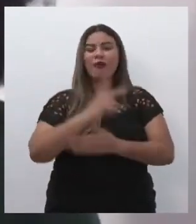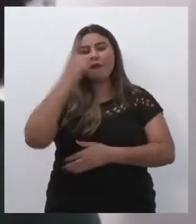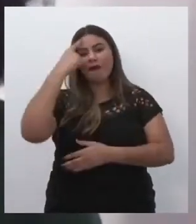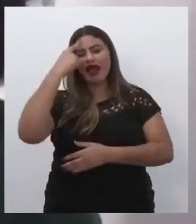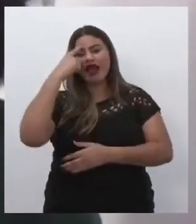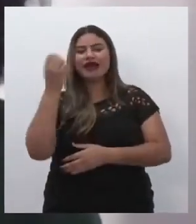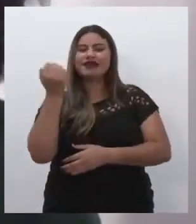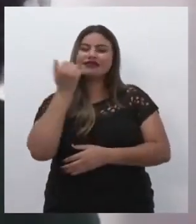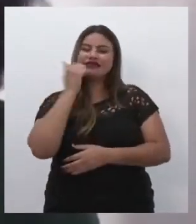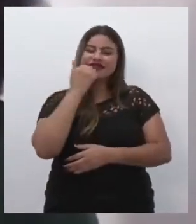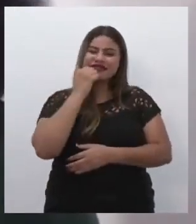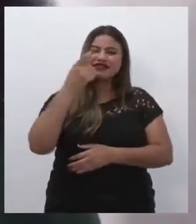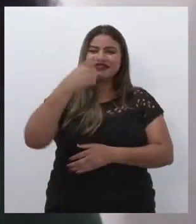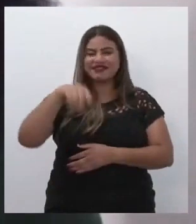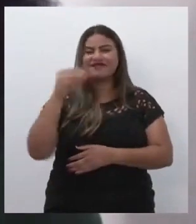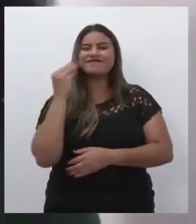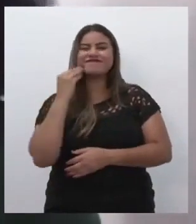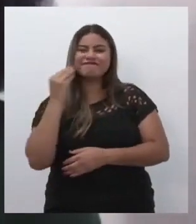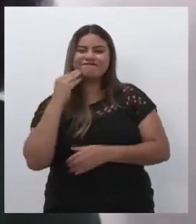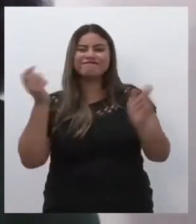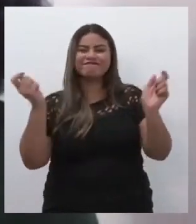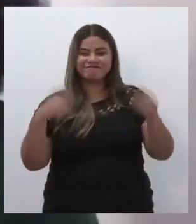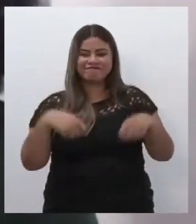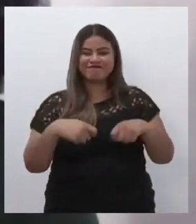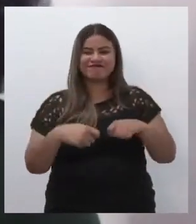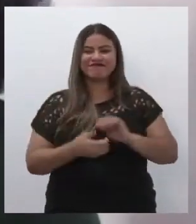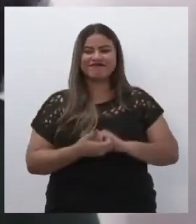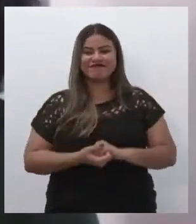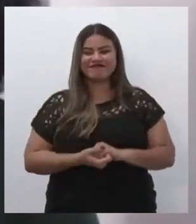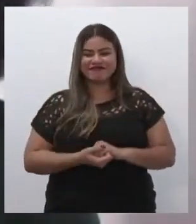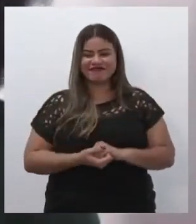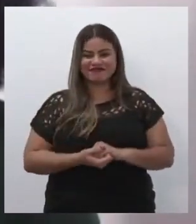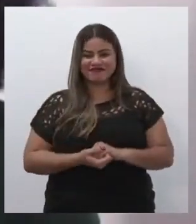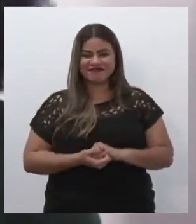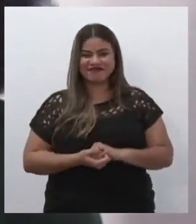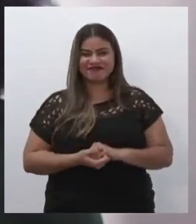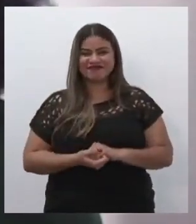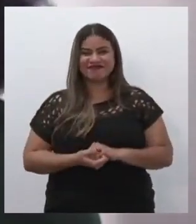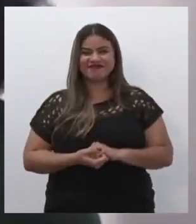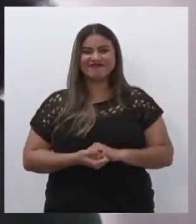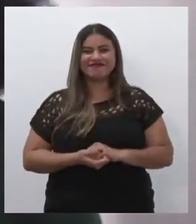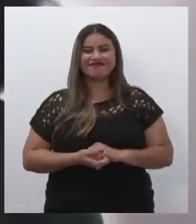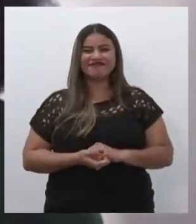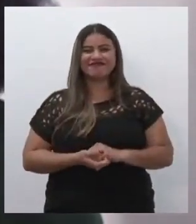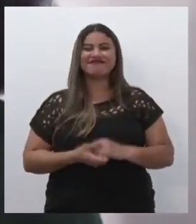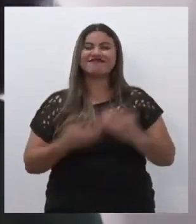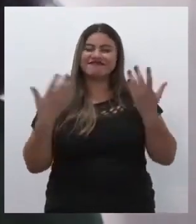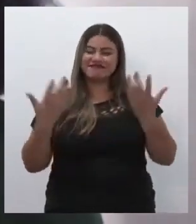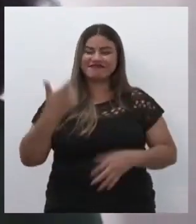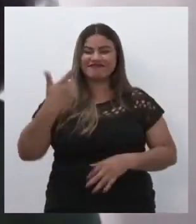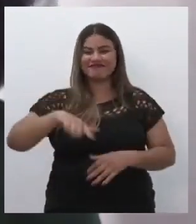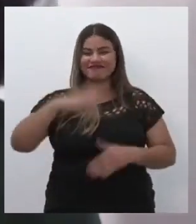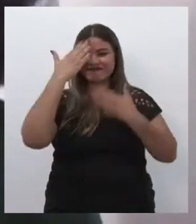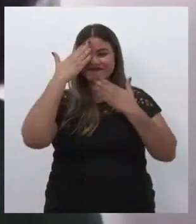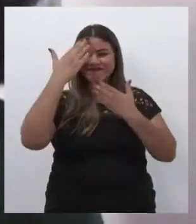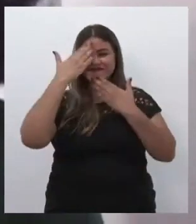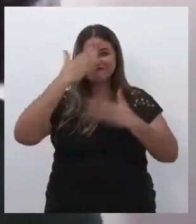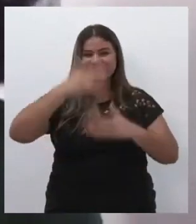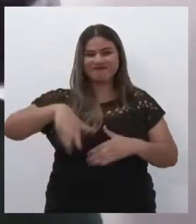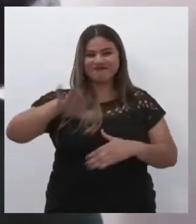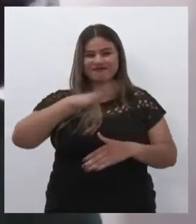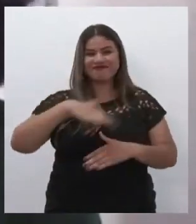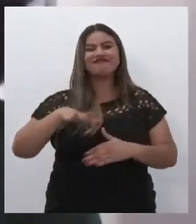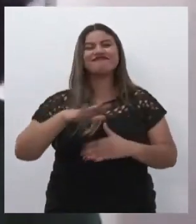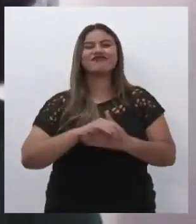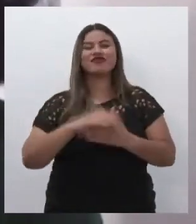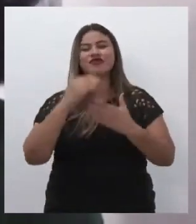a gente está caminhando no trajeto correto. Então, eu agradeço a todas as